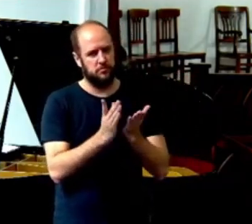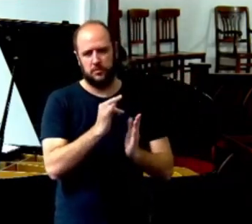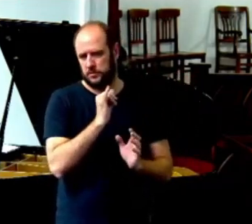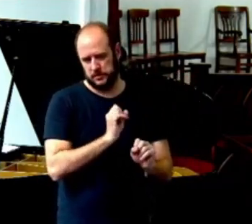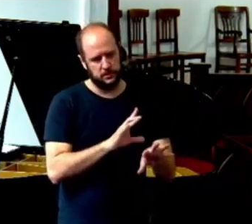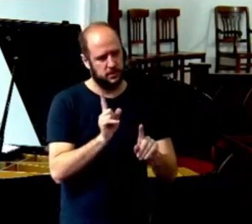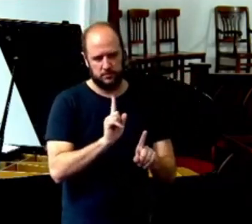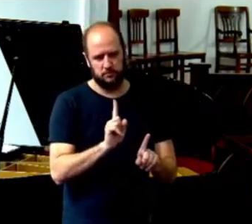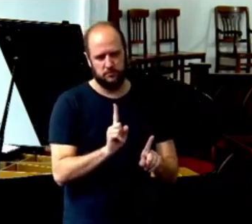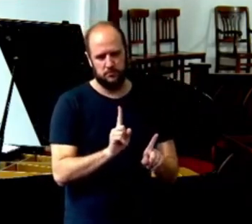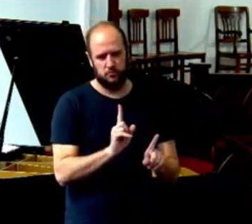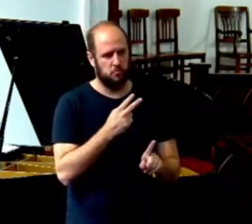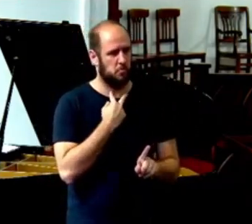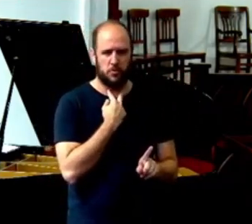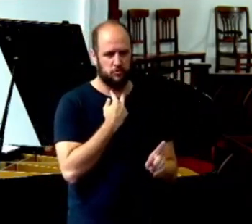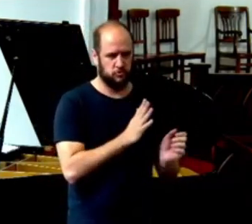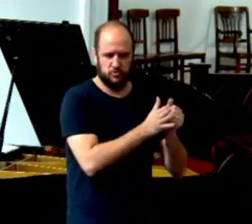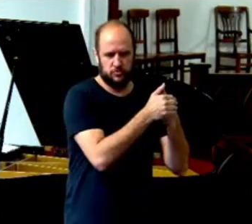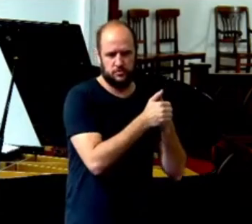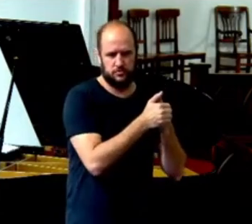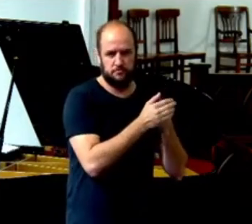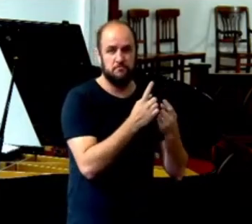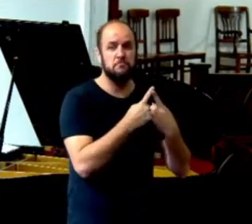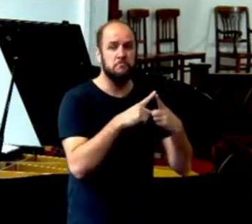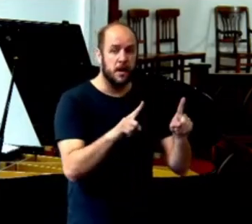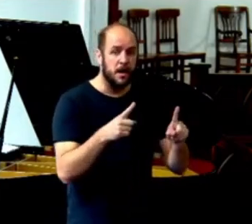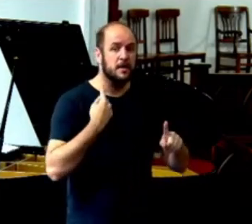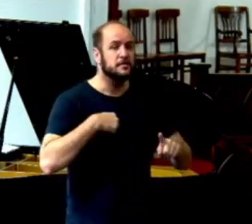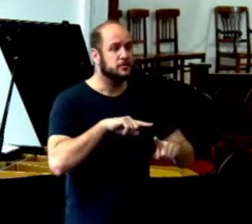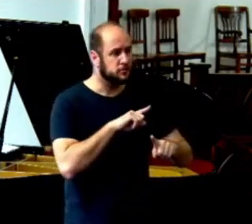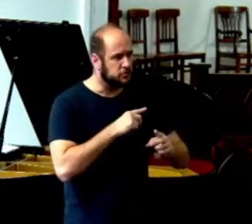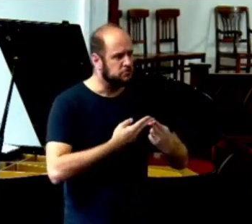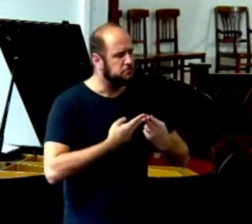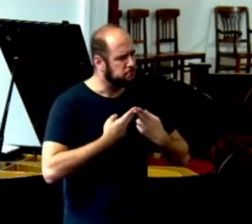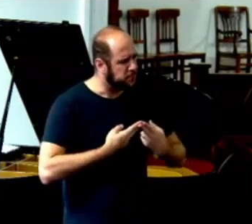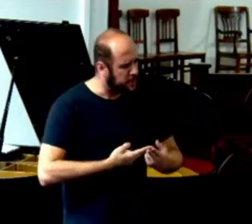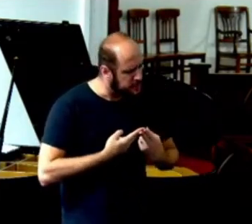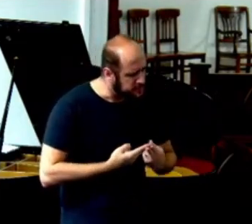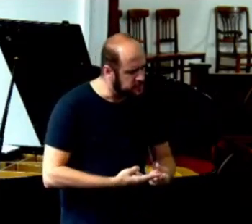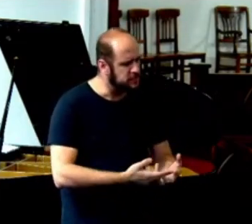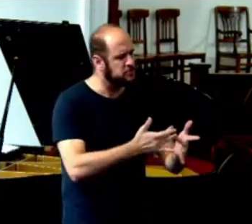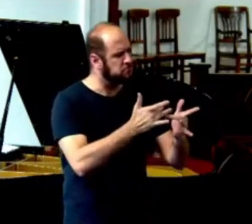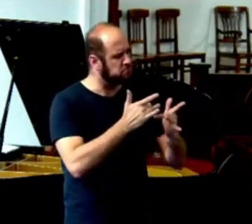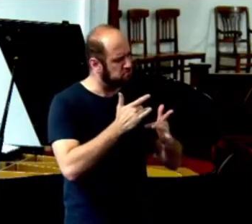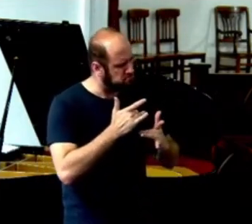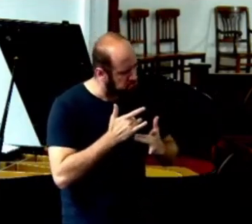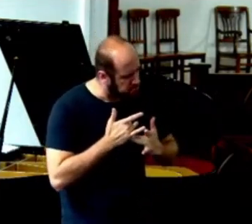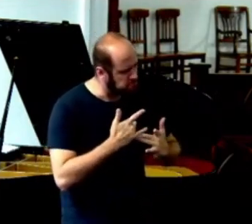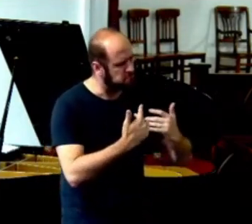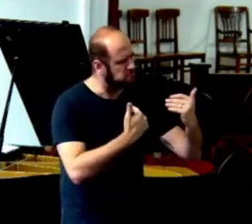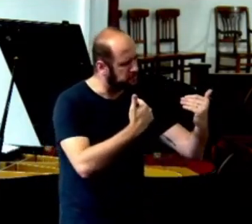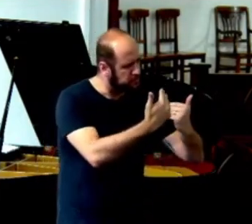Bíblia não nos ensina, mas seremos compassivos e misericordiosos para tratar